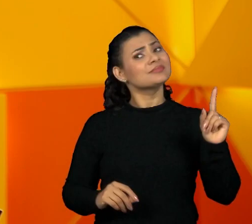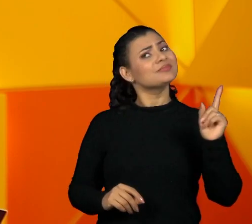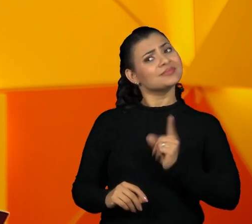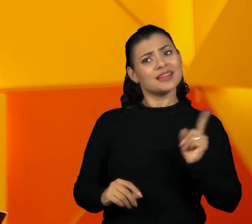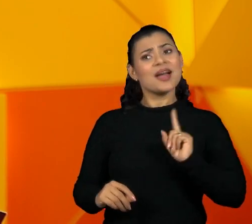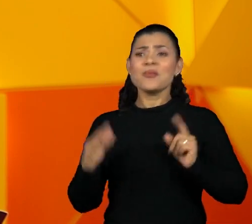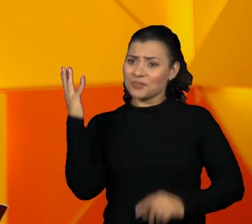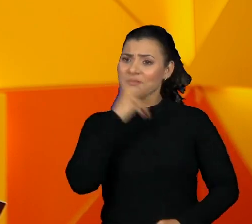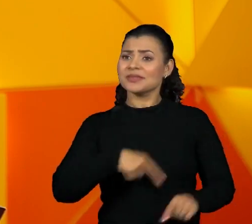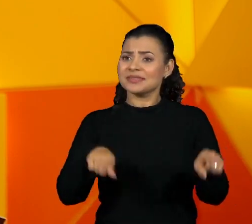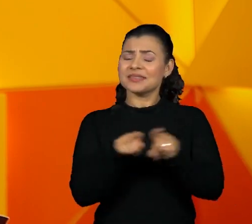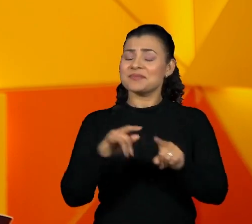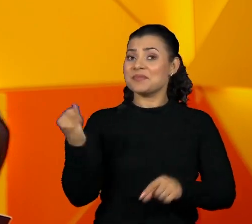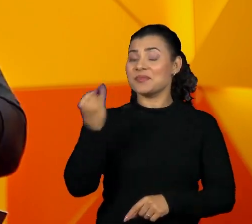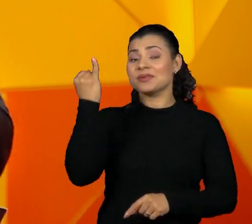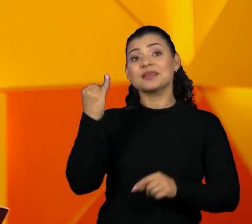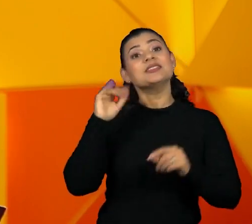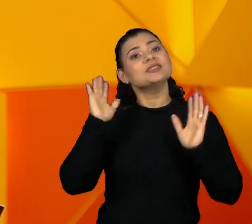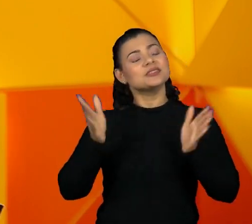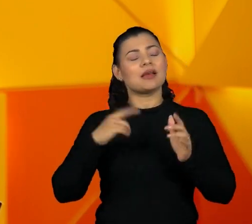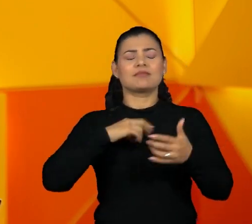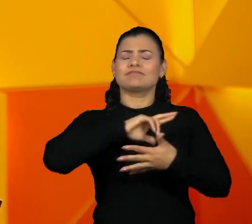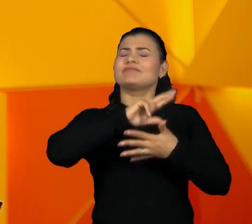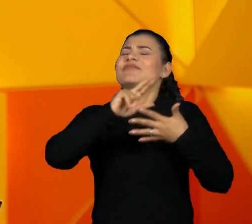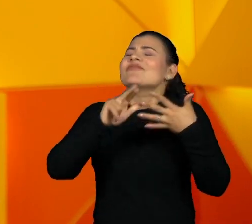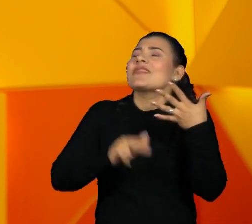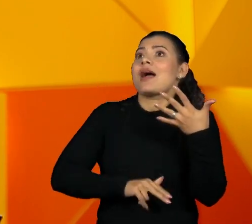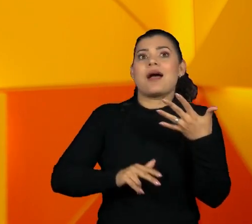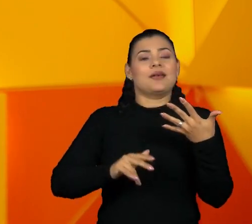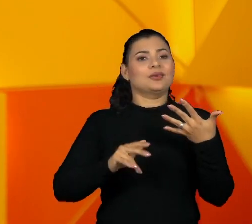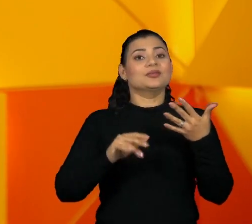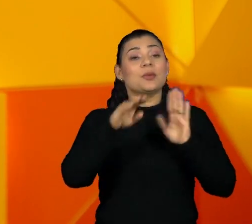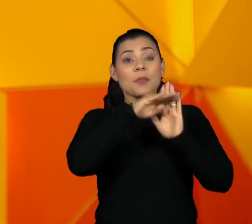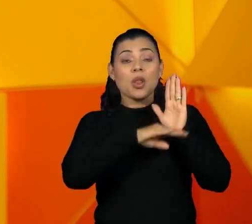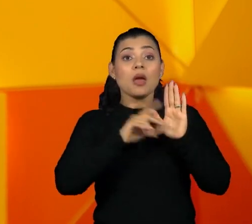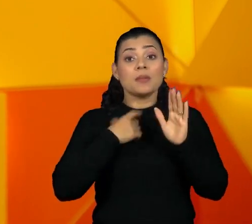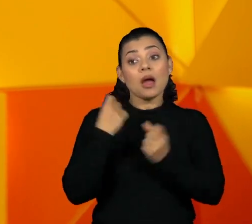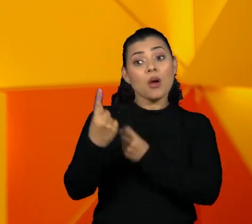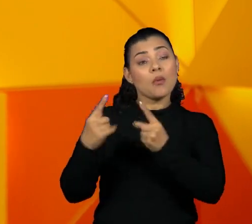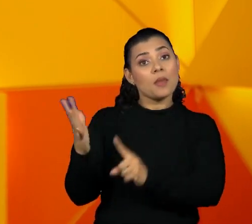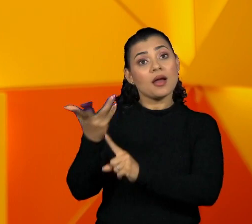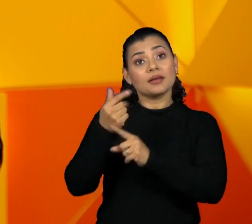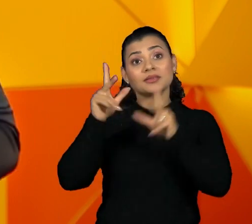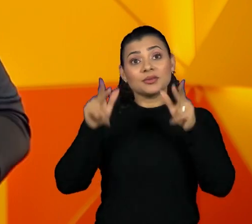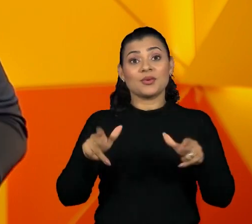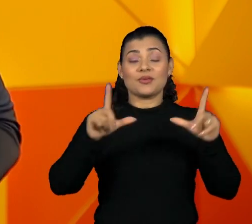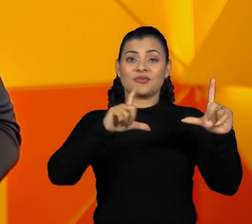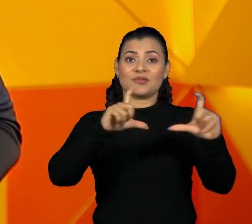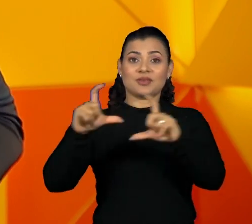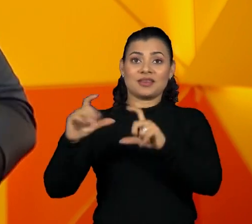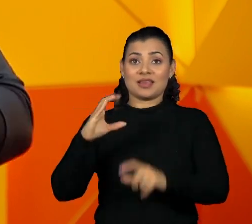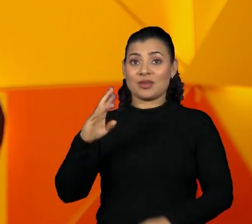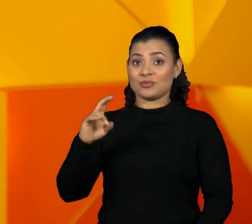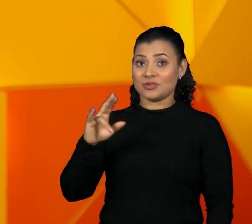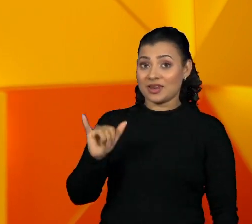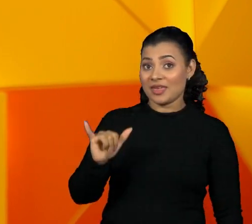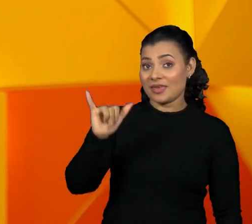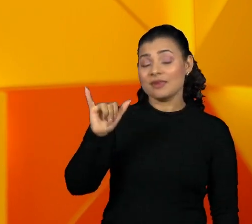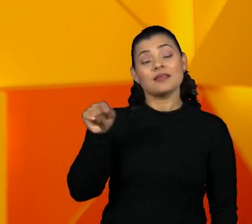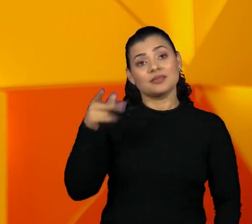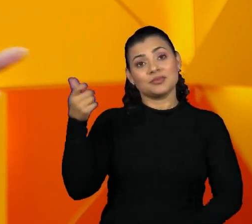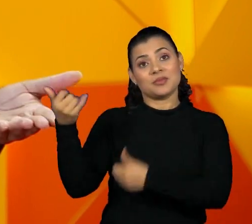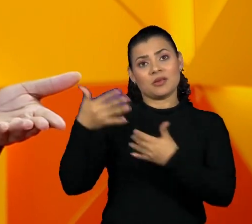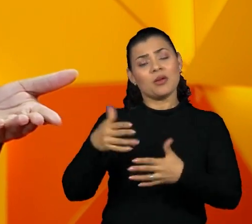menos belas. A gente já fez programas inteiros aqui sobre alguma dessas artes, como a fotografia que o Claudinei falou.